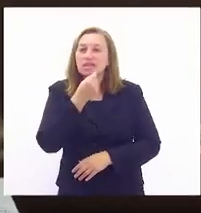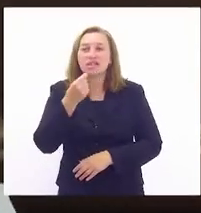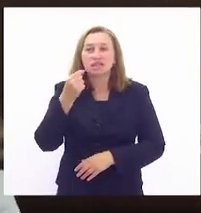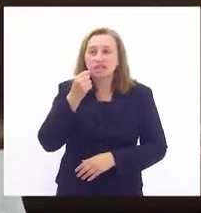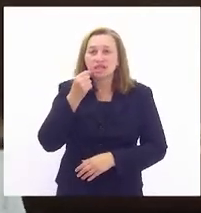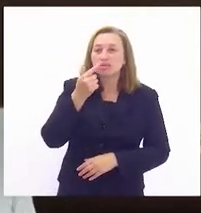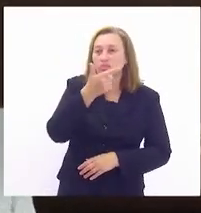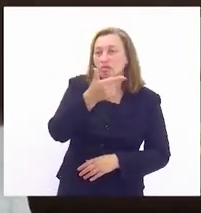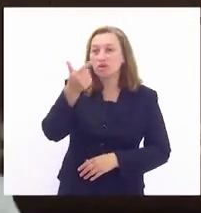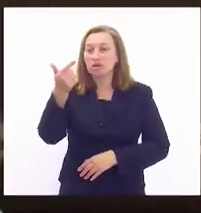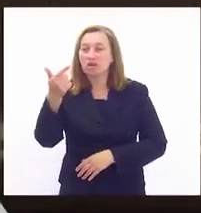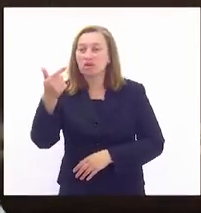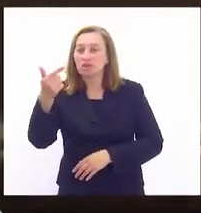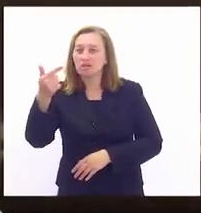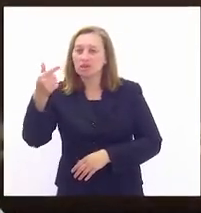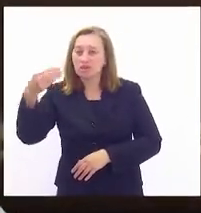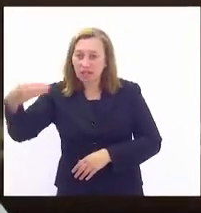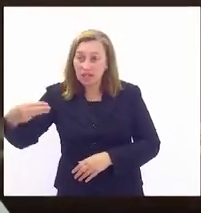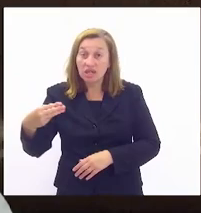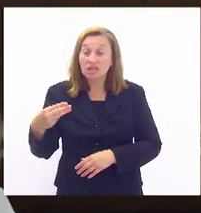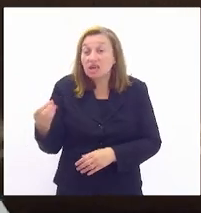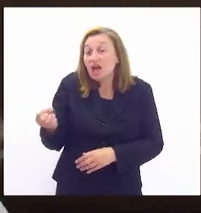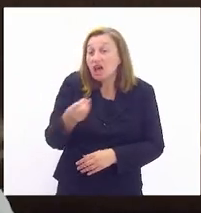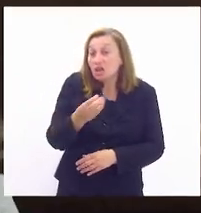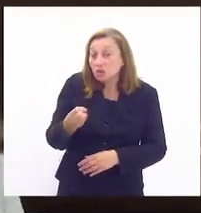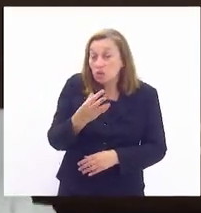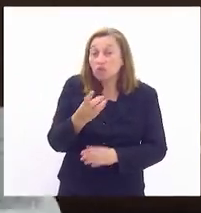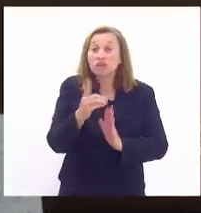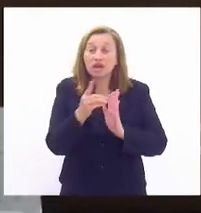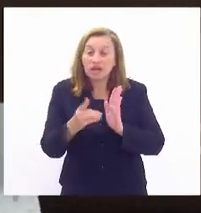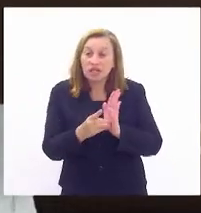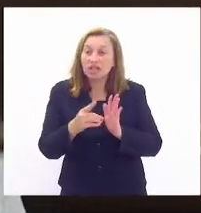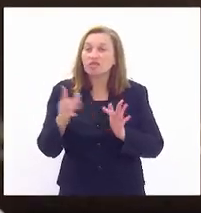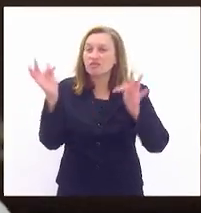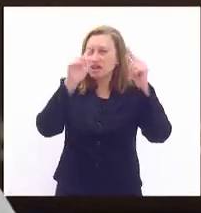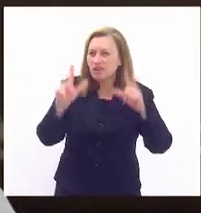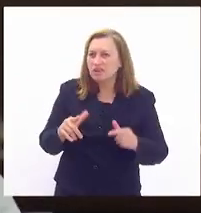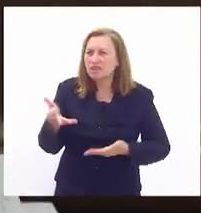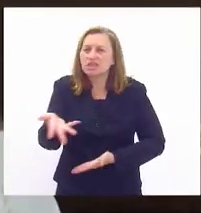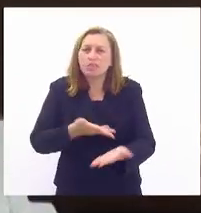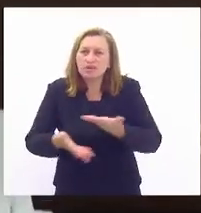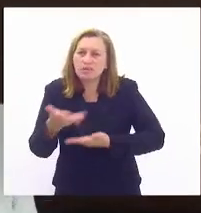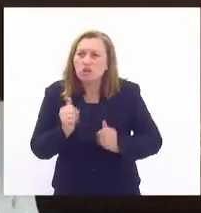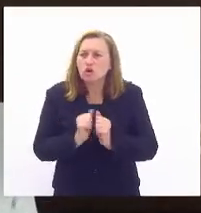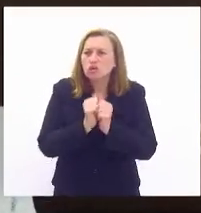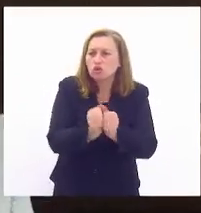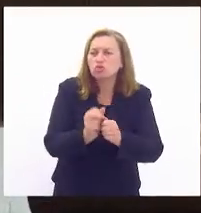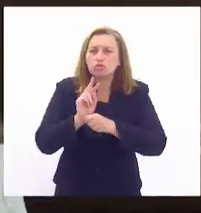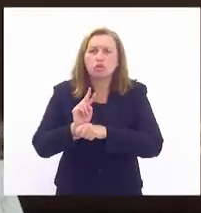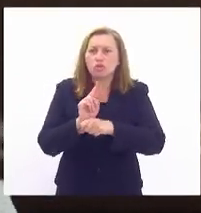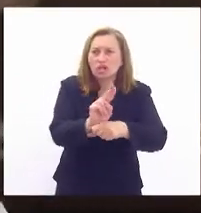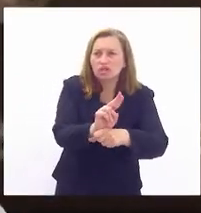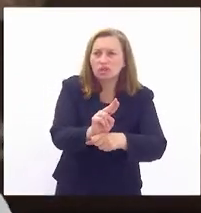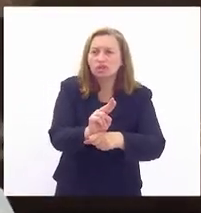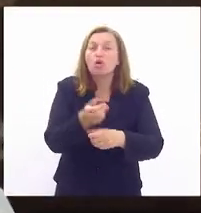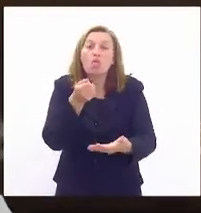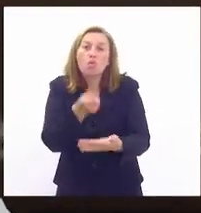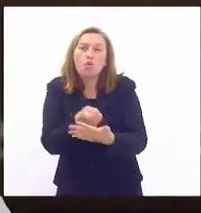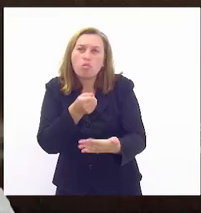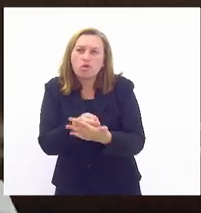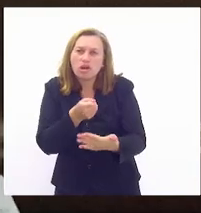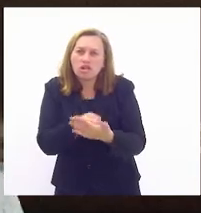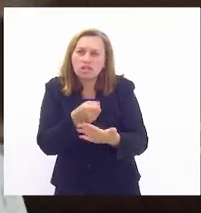mês, ele teve, e a gente fica muito feliz de ter tido essa participação junto com o procurador, cobrando